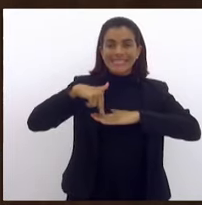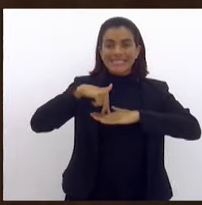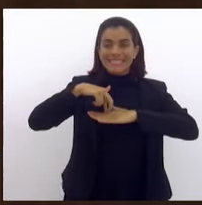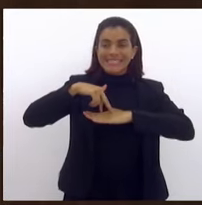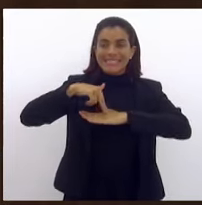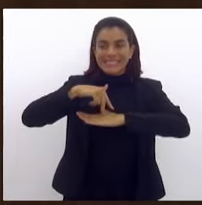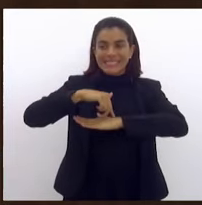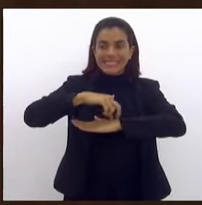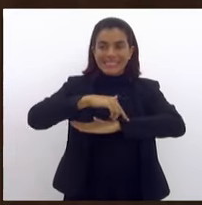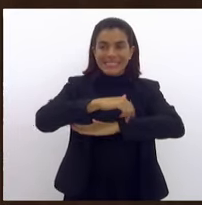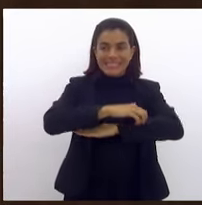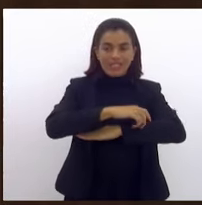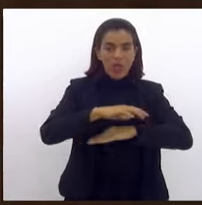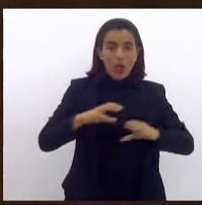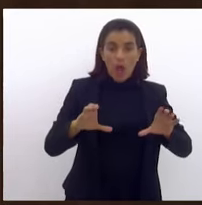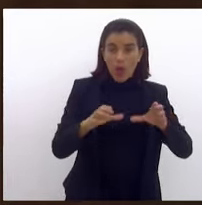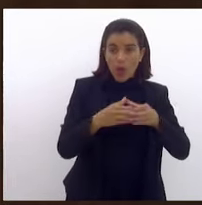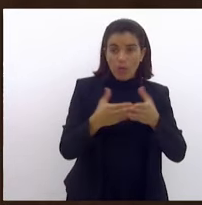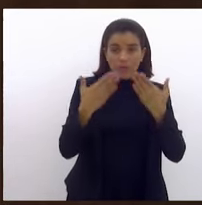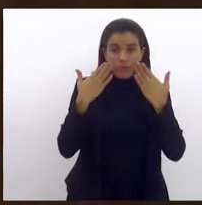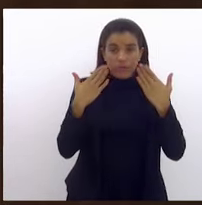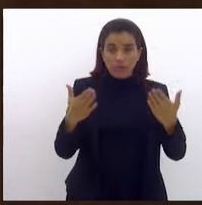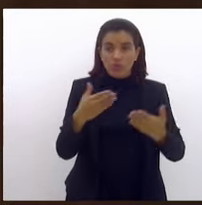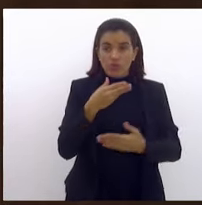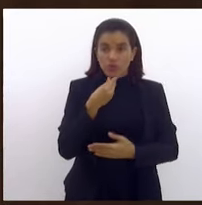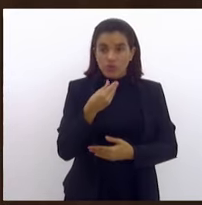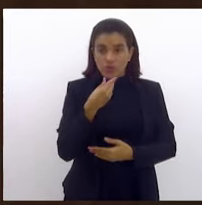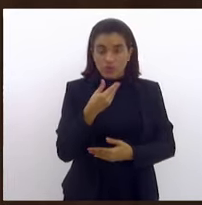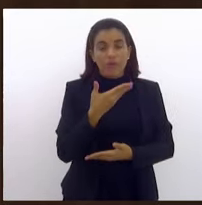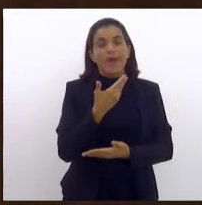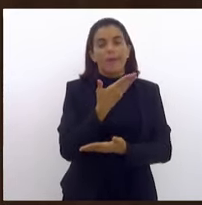fazer, nem com a comissão de frente dos meninos dele.